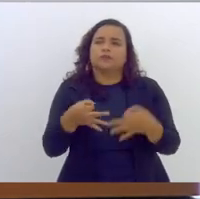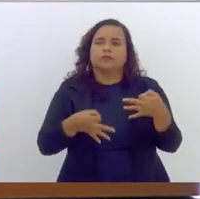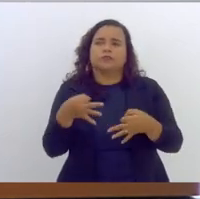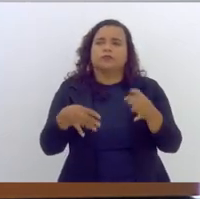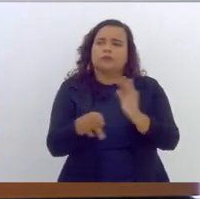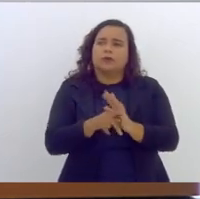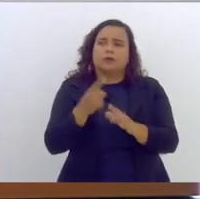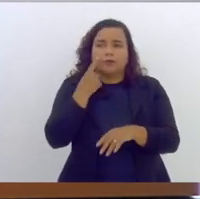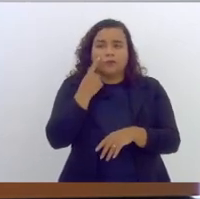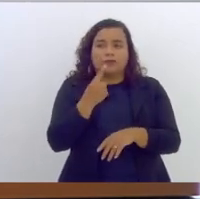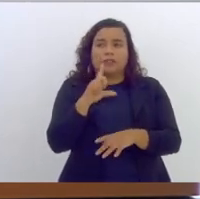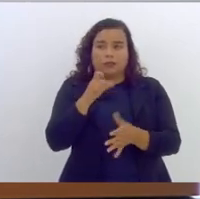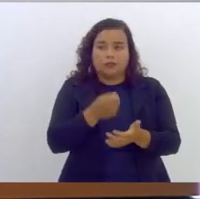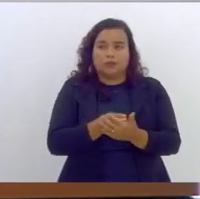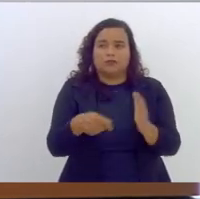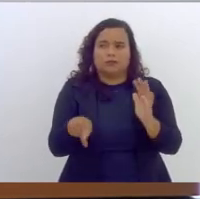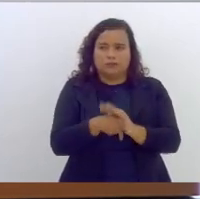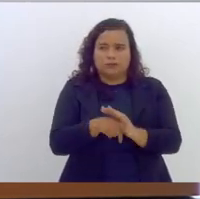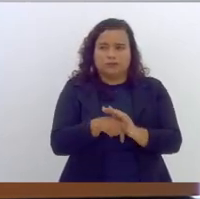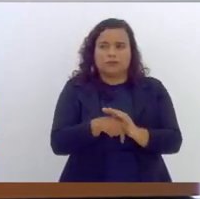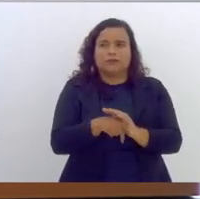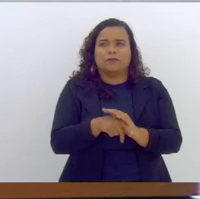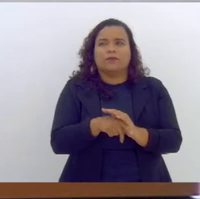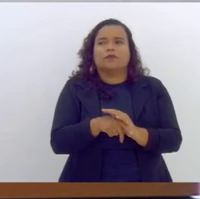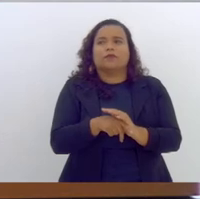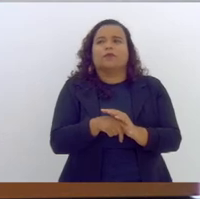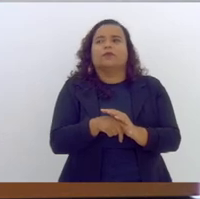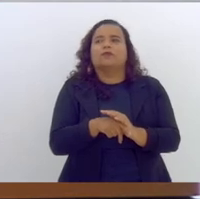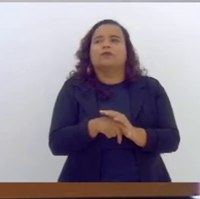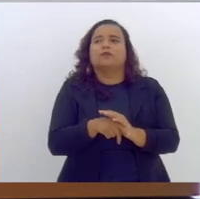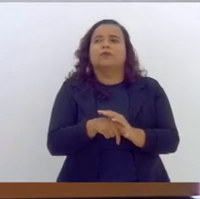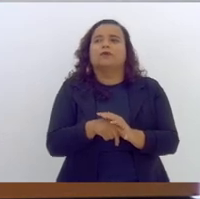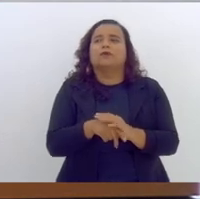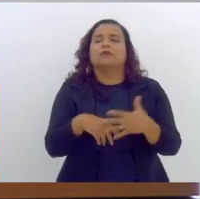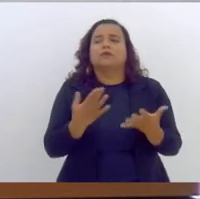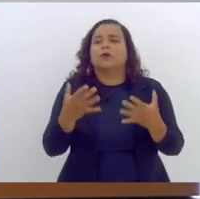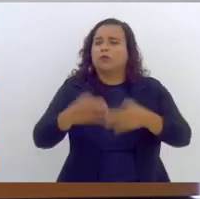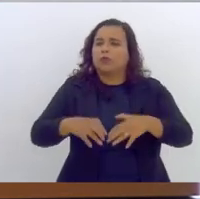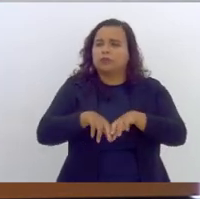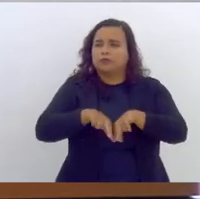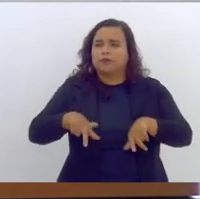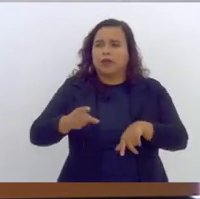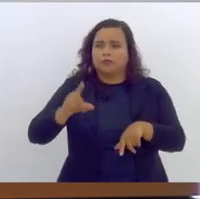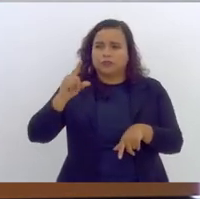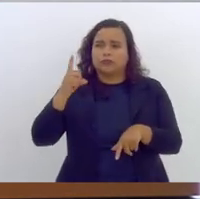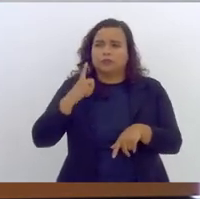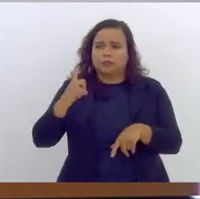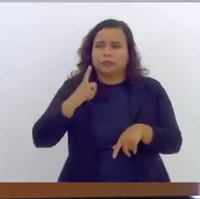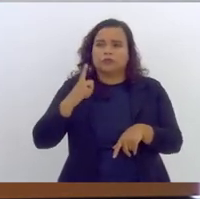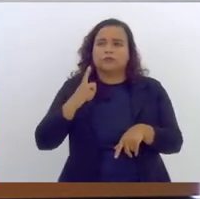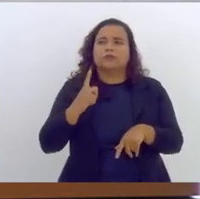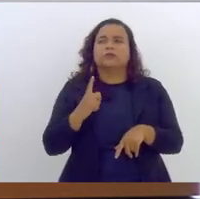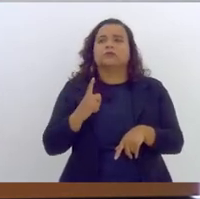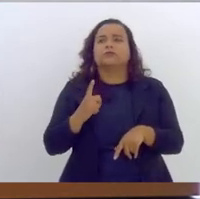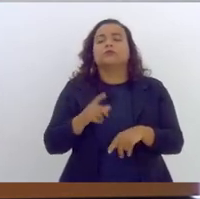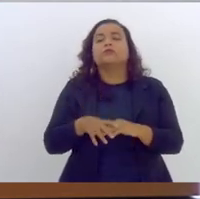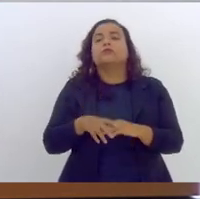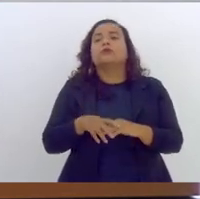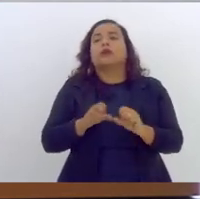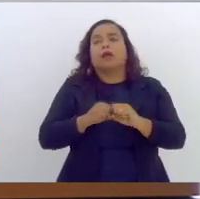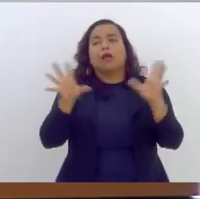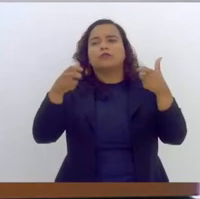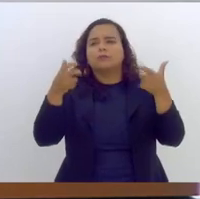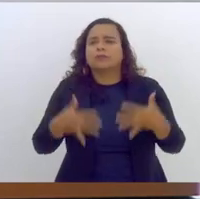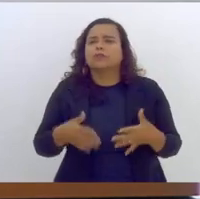para decisão ser tomada então é enfim a gente nesses concursos mais antigos o esclarecimento que a gente pode dar é